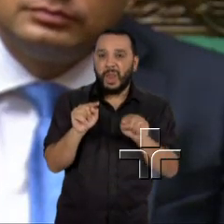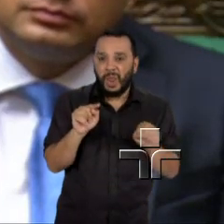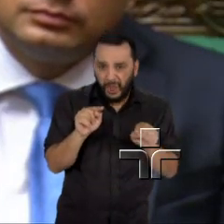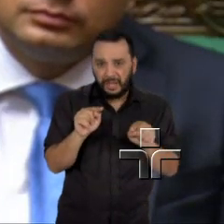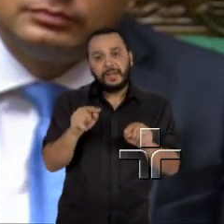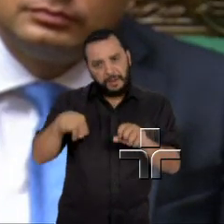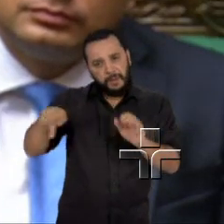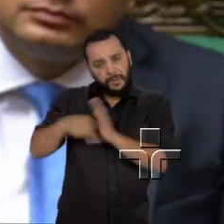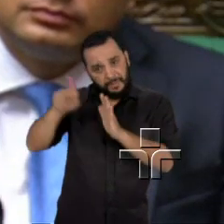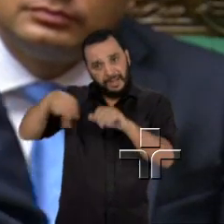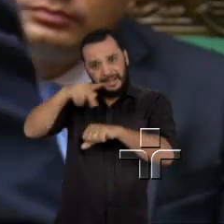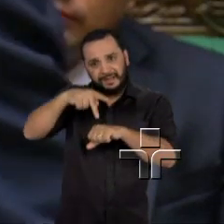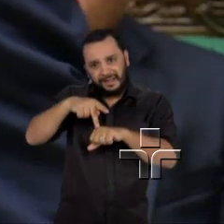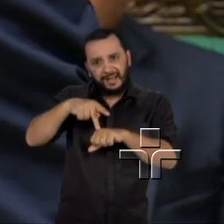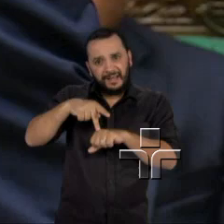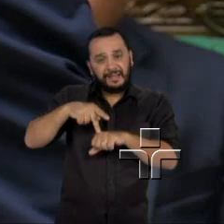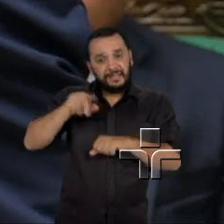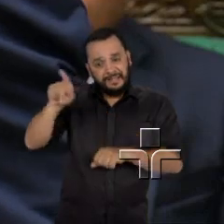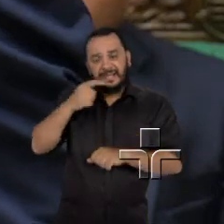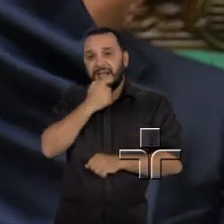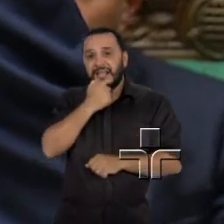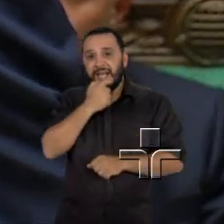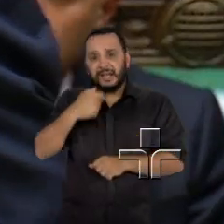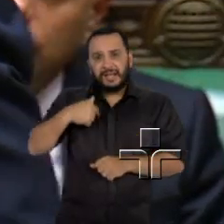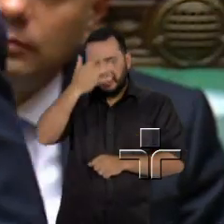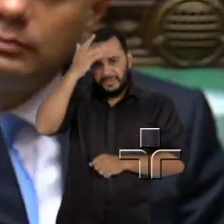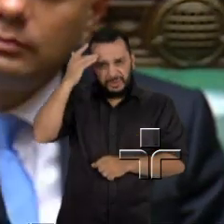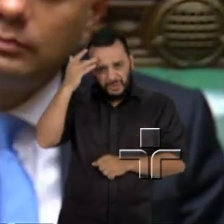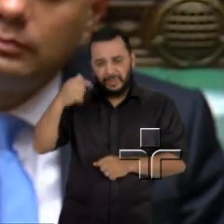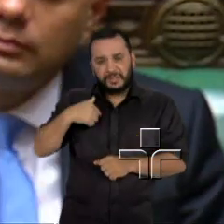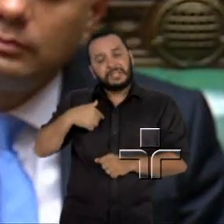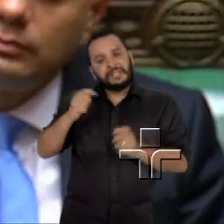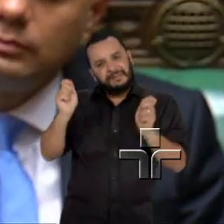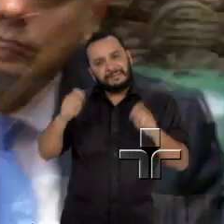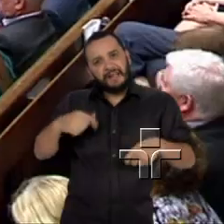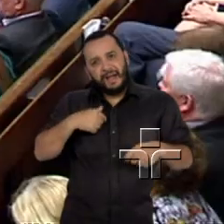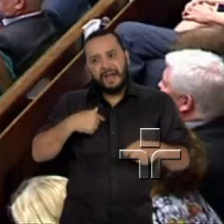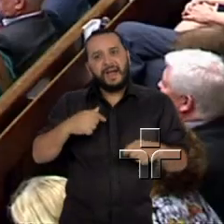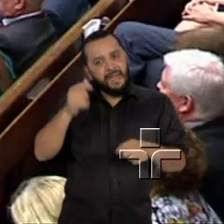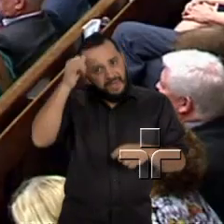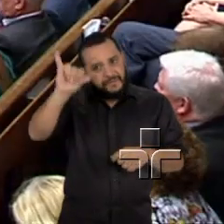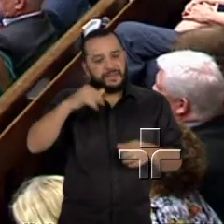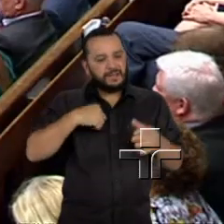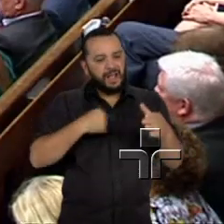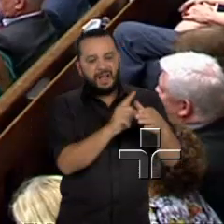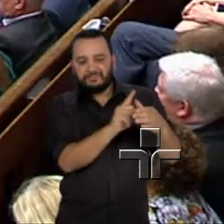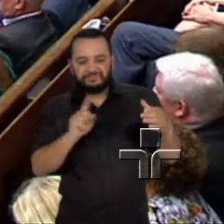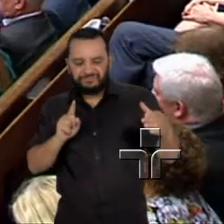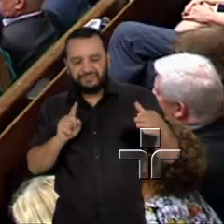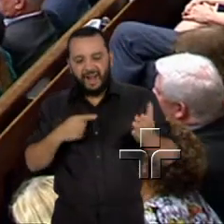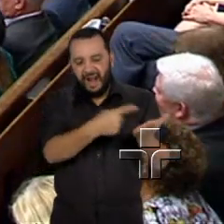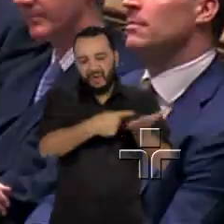oposição, que veem a medida como uma forma de impedir uma saída do Reino Unido da União Europeia sem acordo.